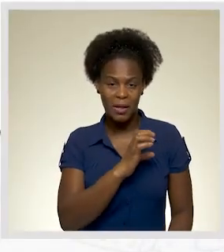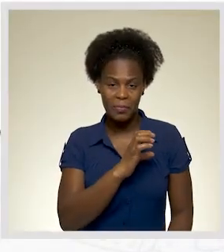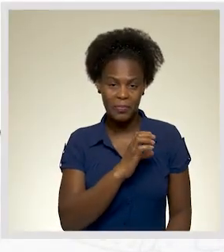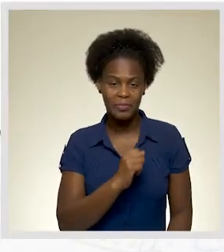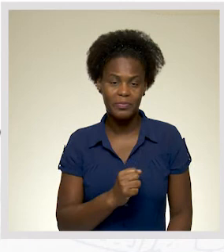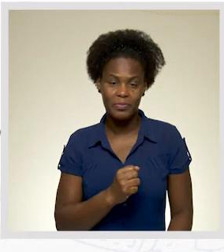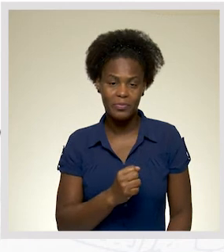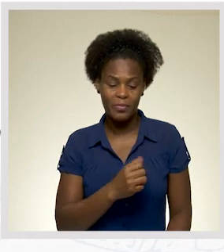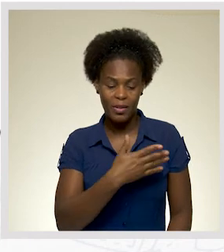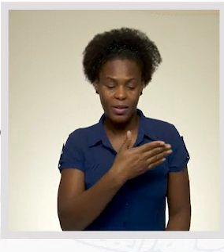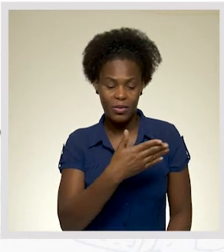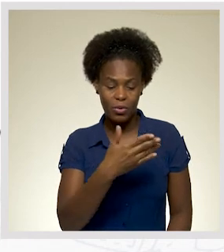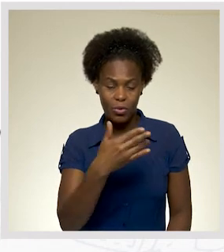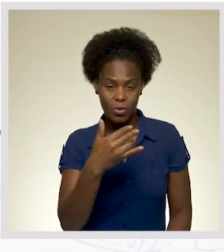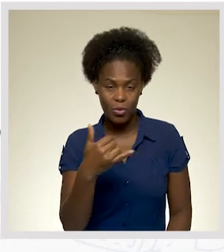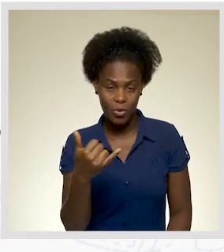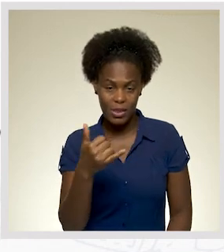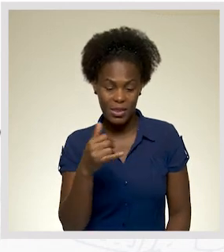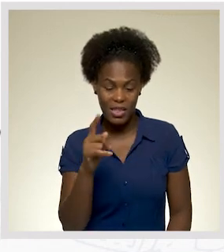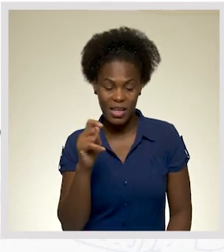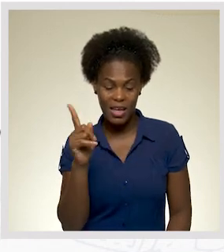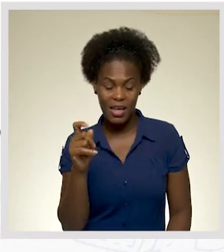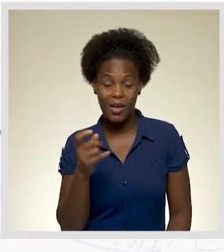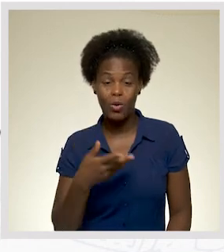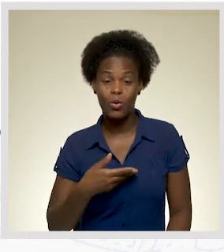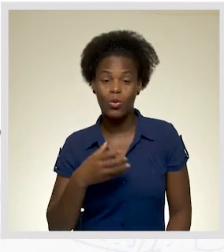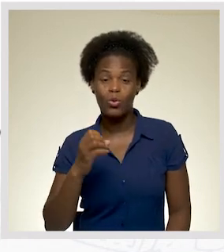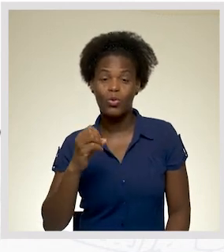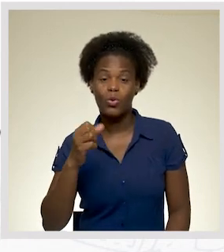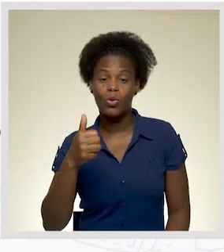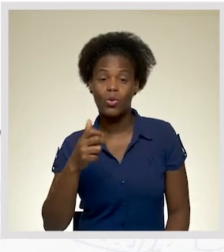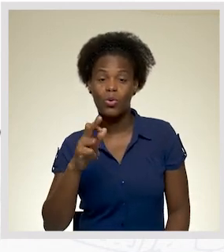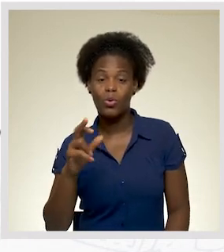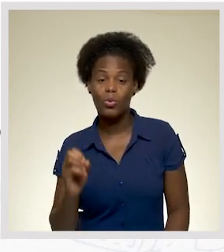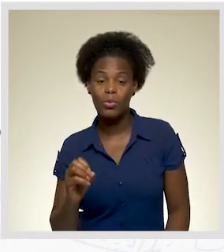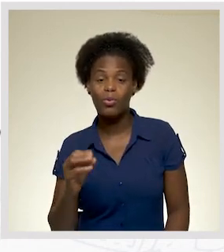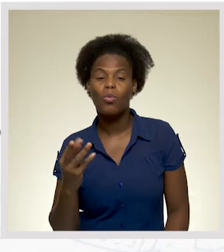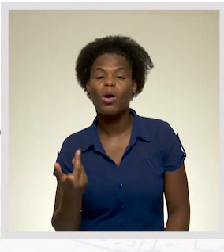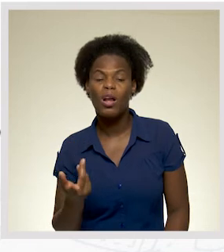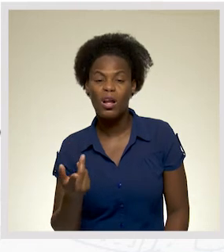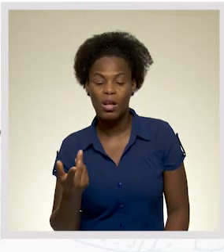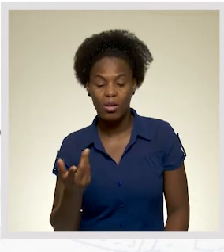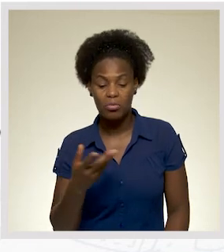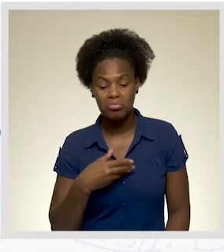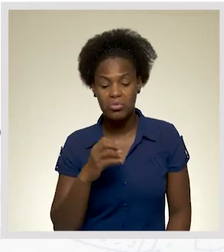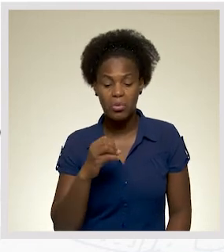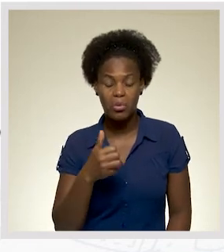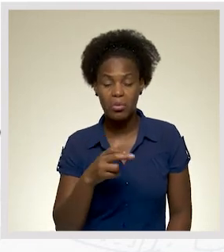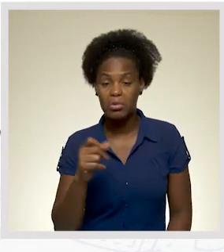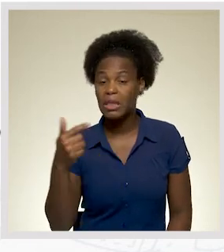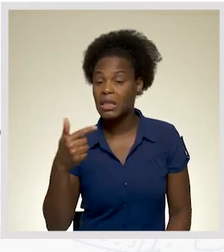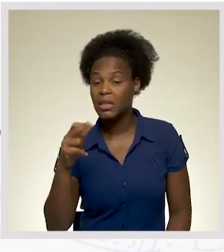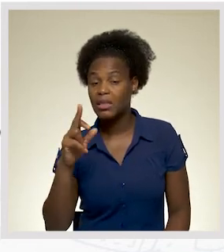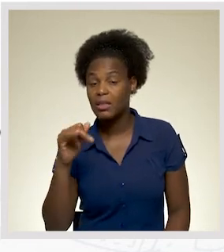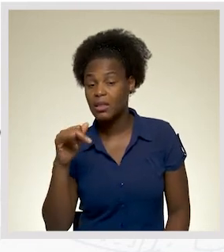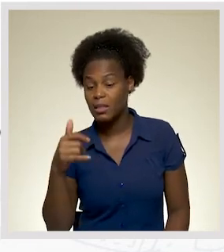12 é o dobro, triplo, quádruplo ou quíntuplo de 3. Se eu multiplicar